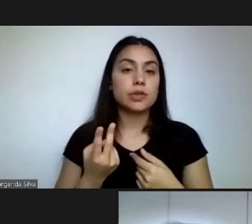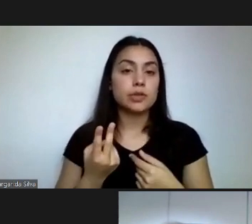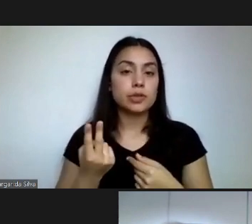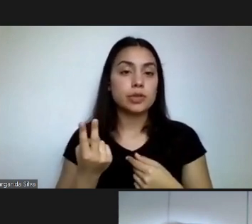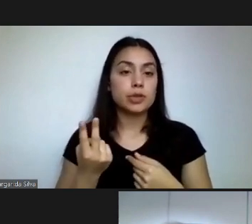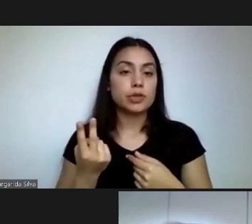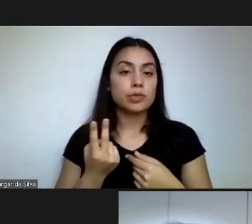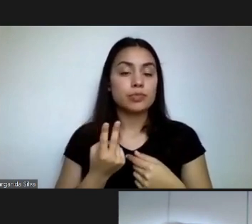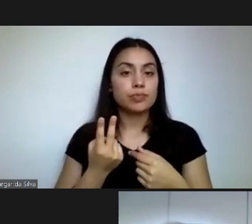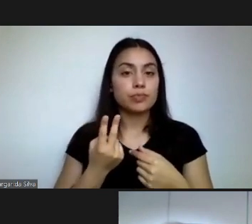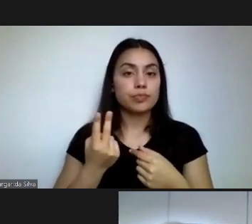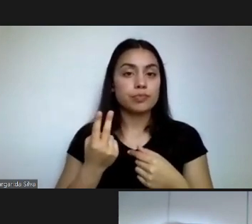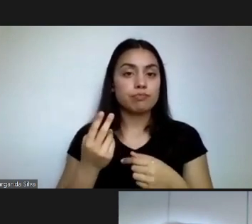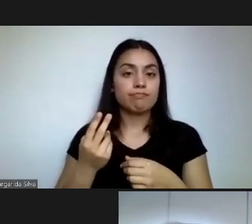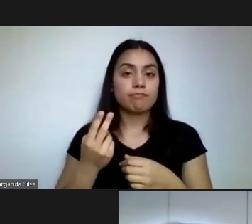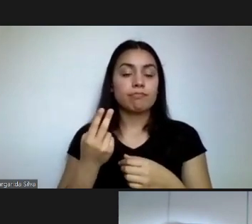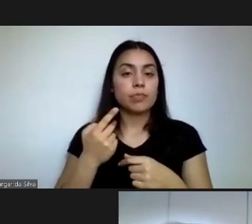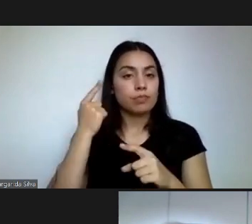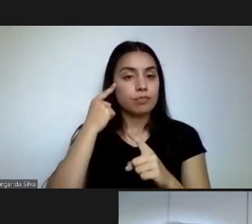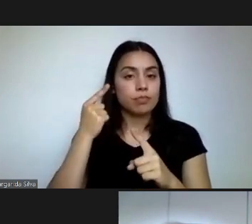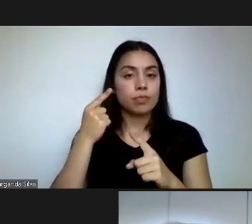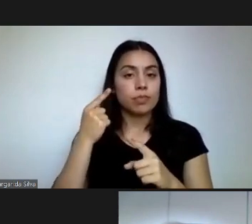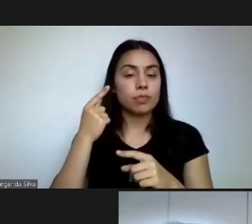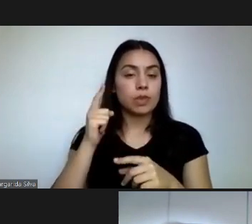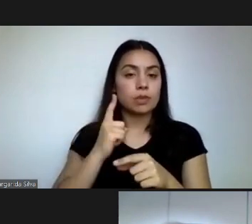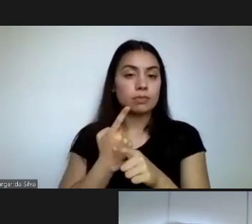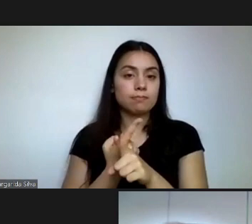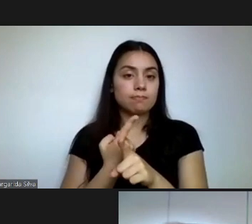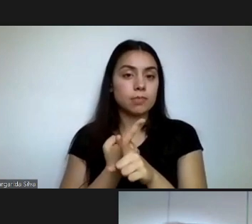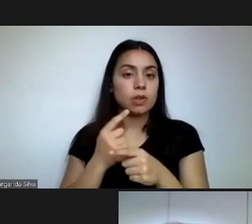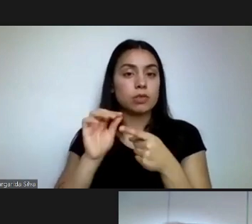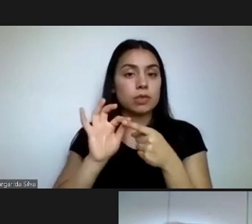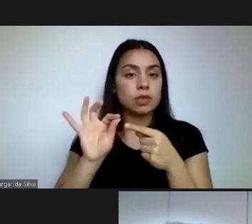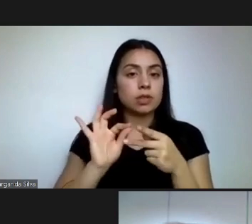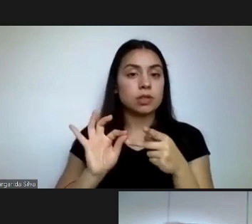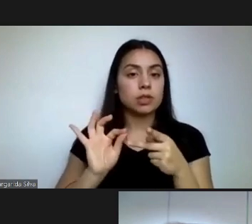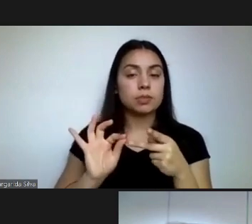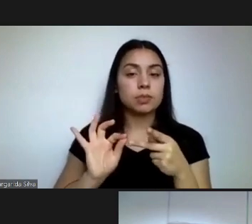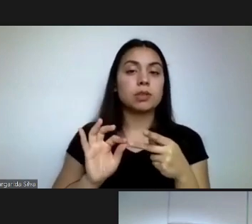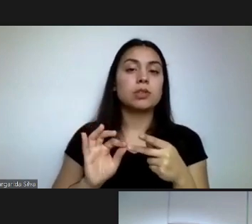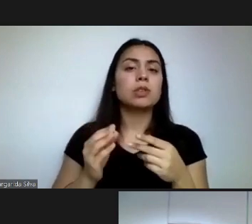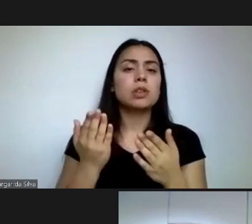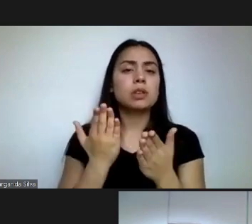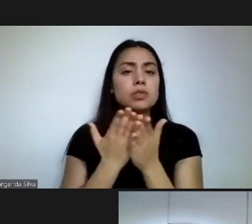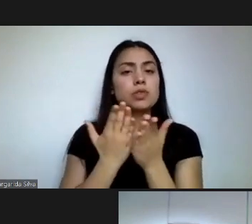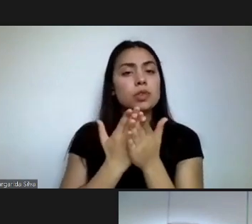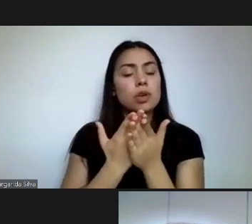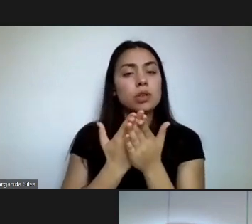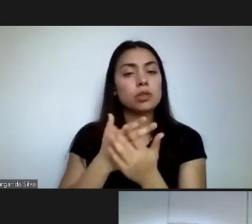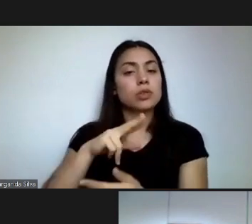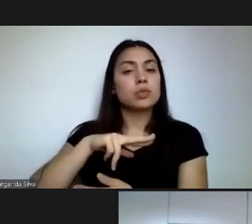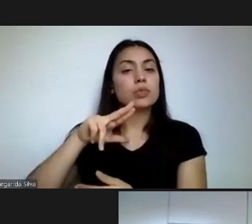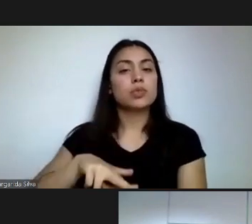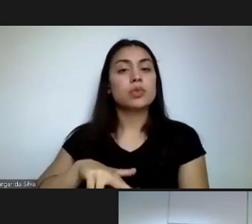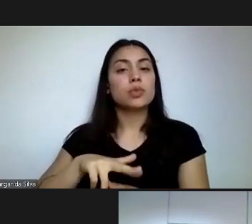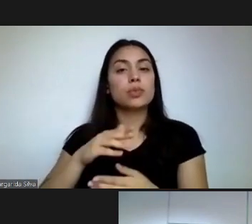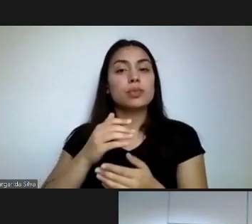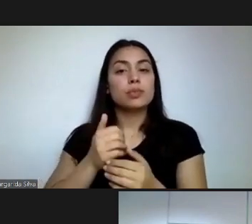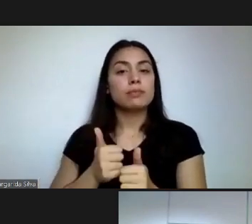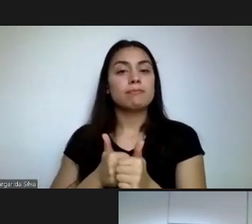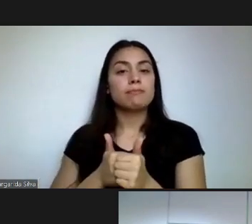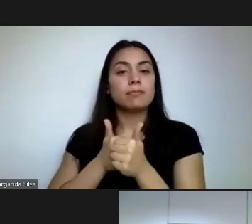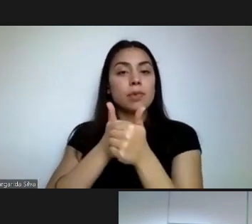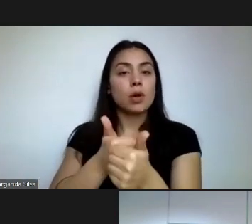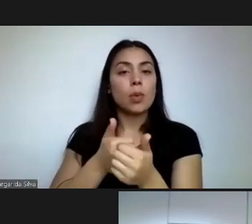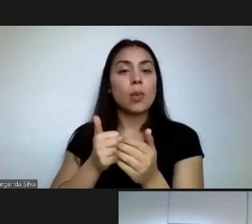duplos critérios que estão aqui a ser levantados, e também aqui a Marta Gonçalves, que diz como é que as escolas portuguesas têm apoiado os estudantes falantes de outras